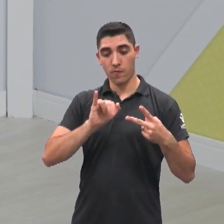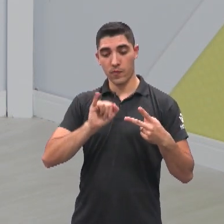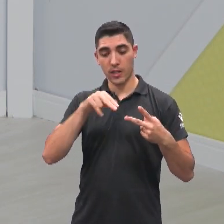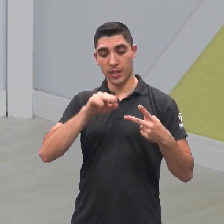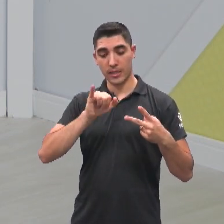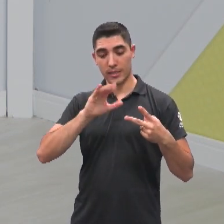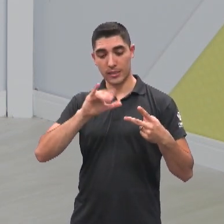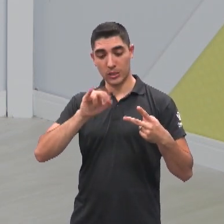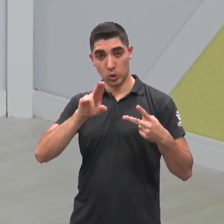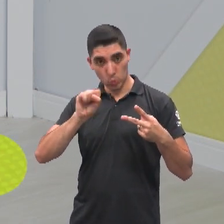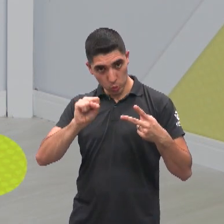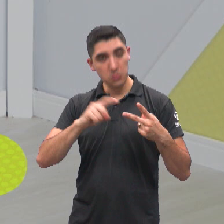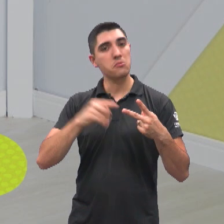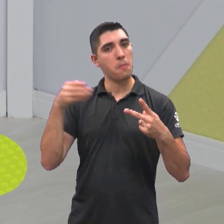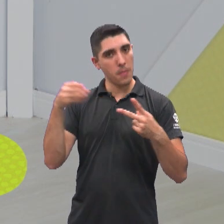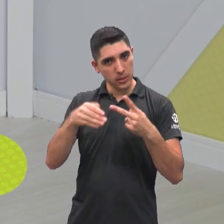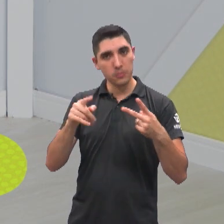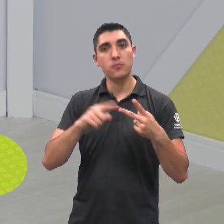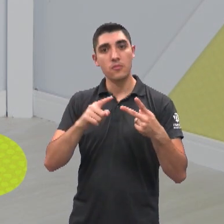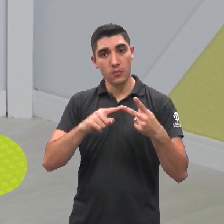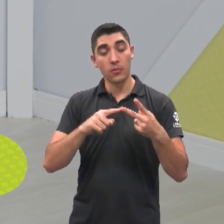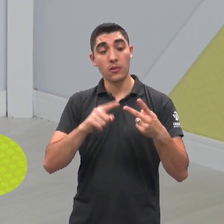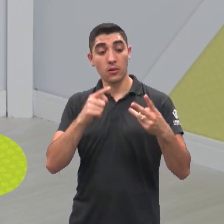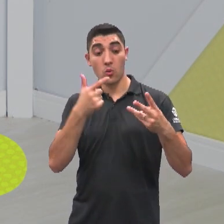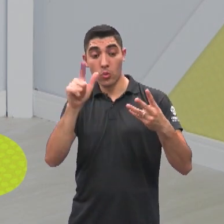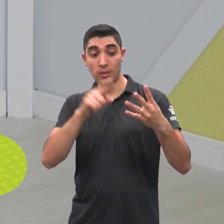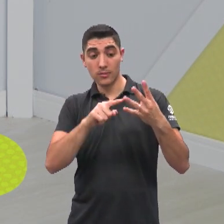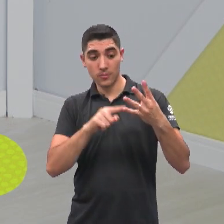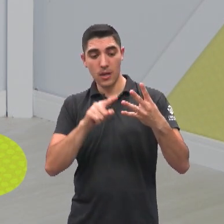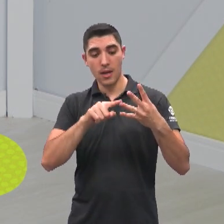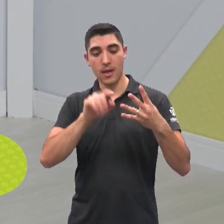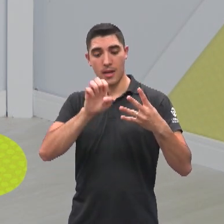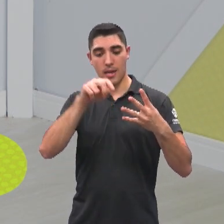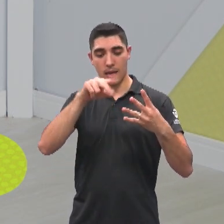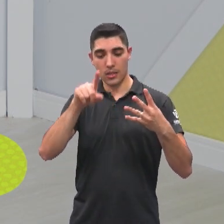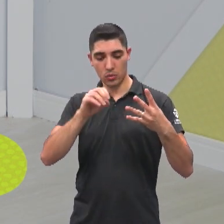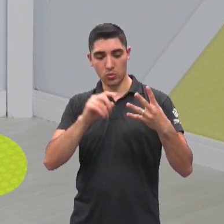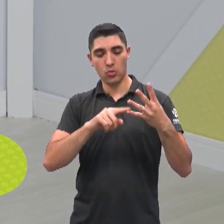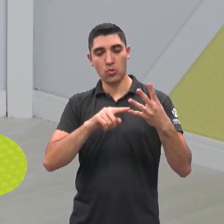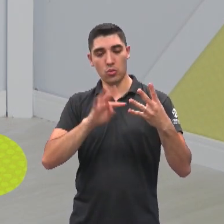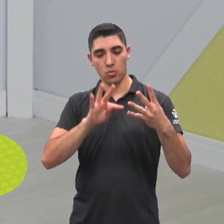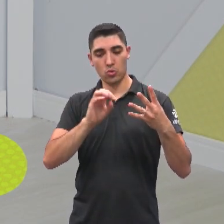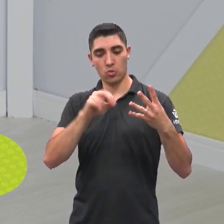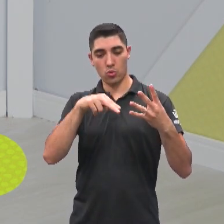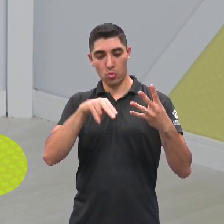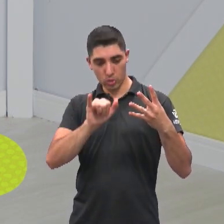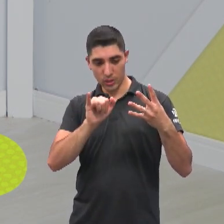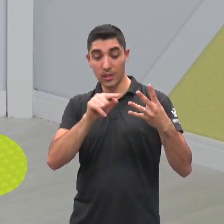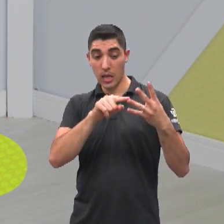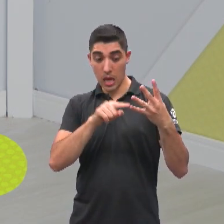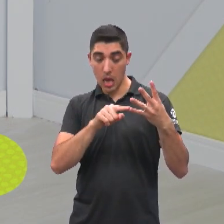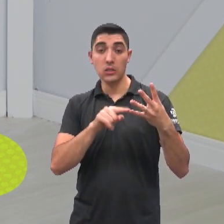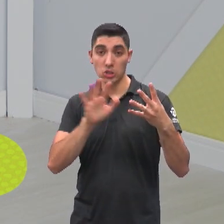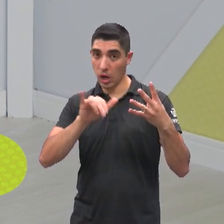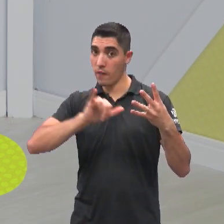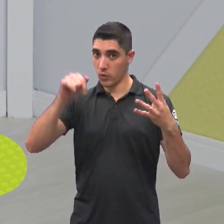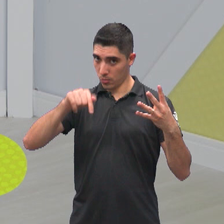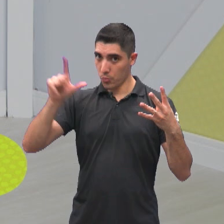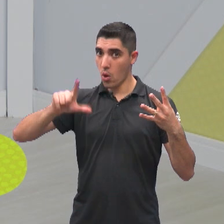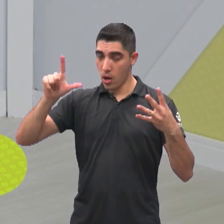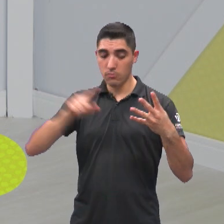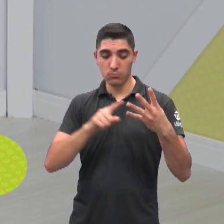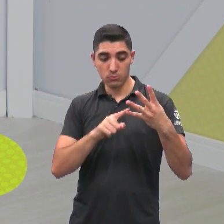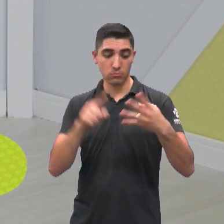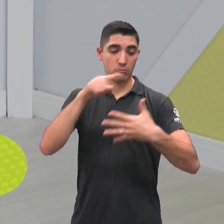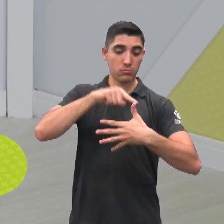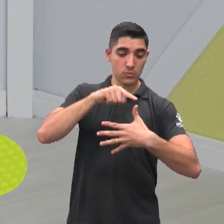também participou do jogo treino, além de 3 zagueiros. O Enzo, o Tony Lucas, esses dois a gente falou aqui no programa sobre eles, e apareceu mais um,